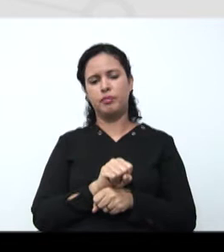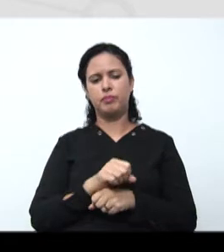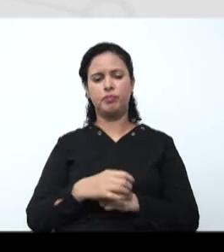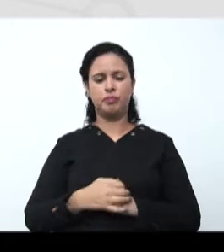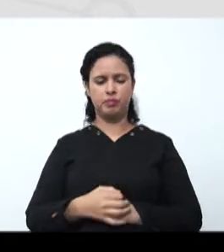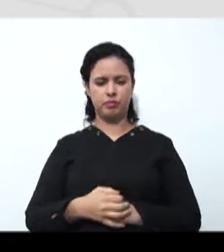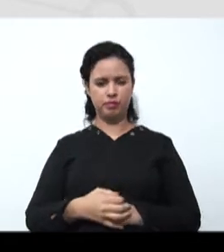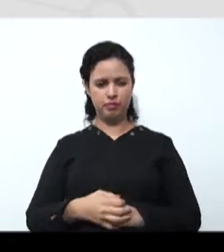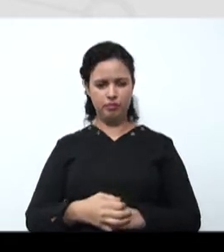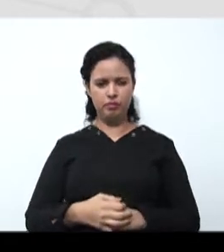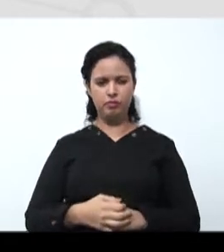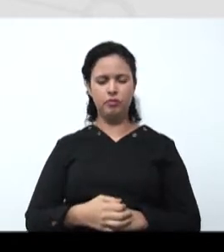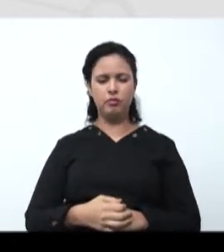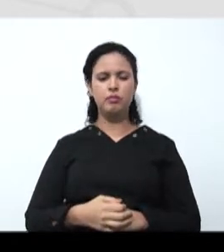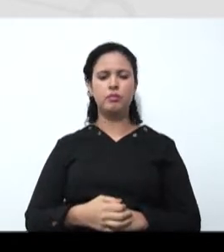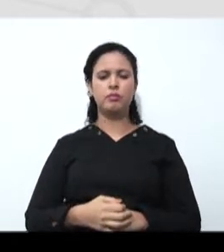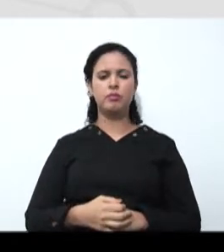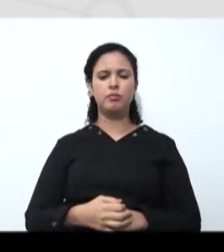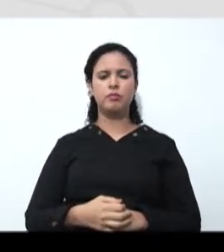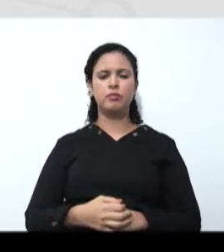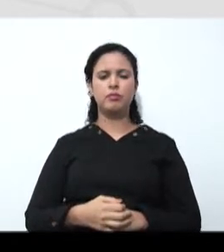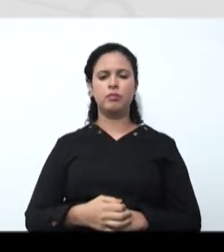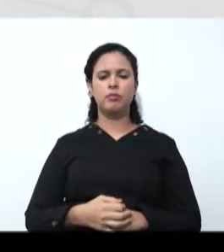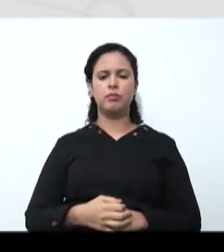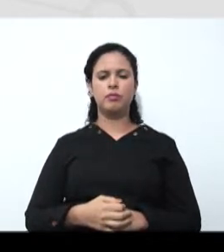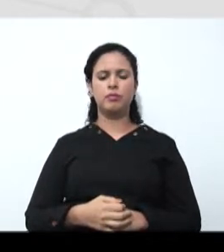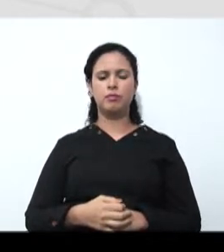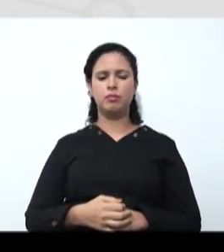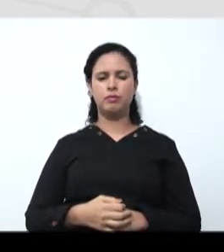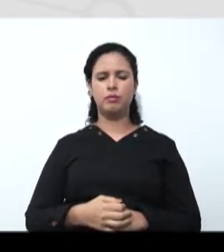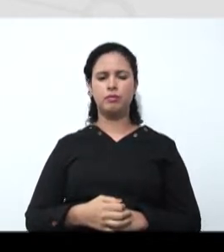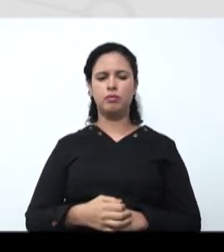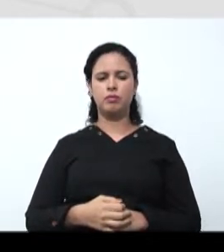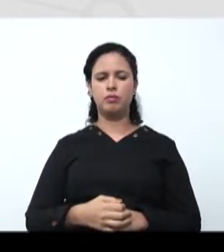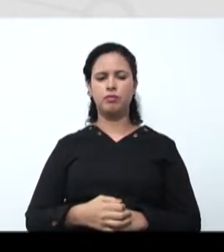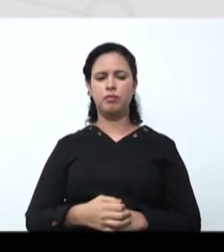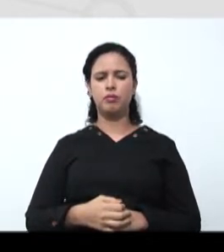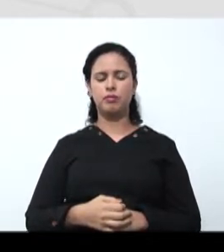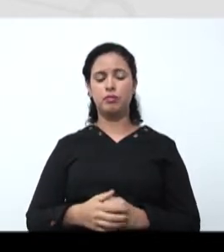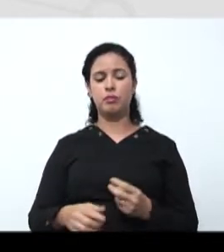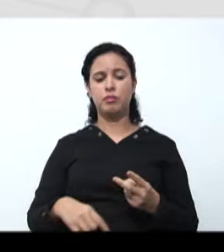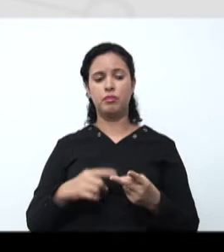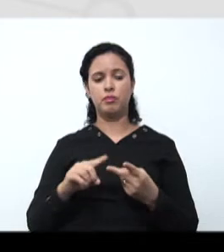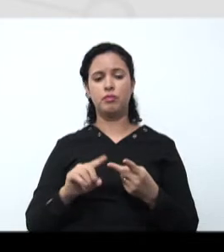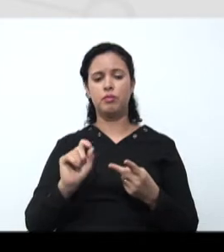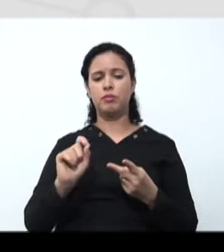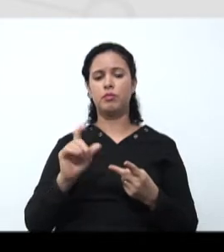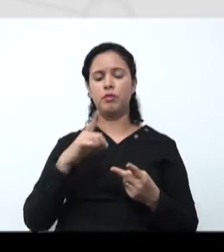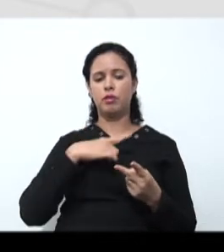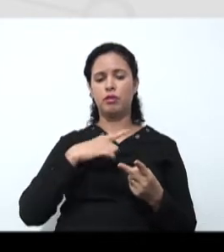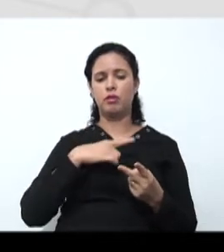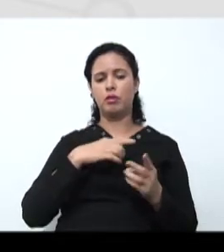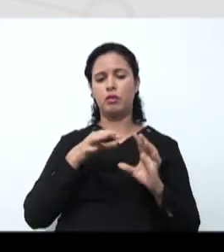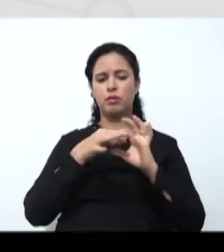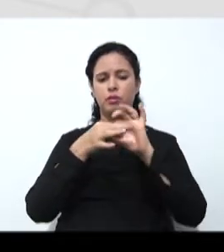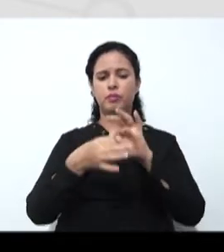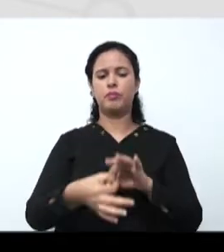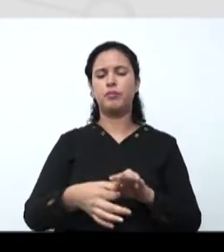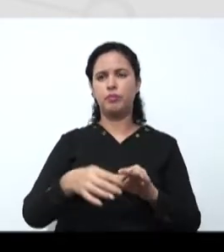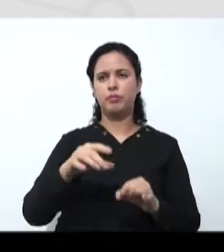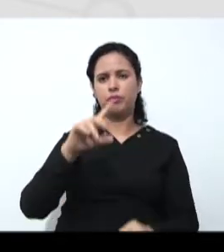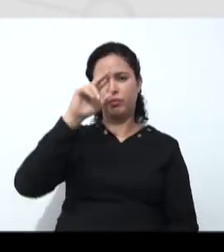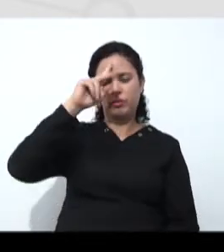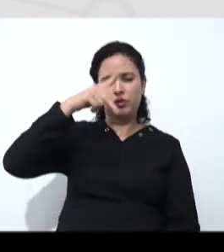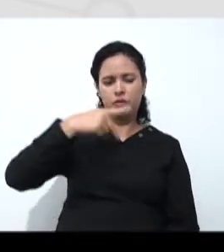segundo ponto, a gente vê também é um contexto pessoal. As pessoas, elas podem ter história dentro da família, uma tradição